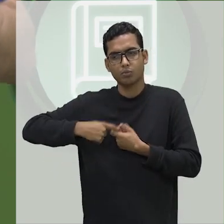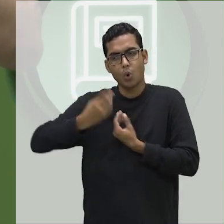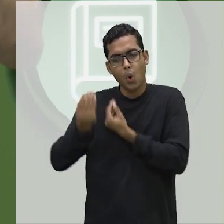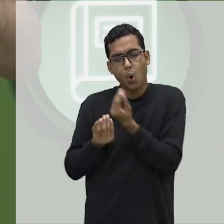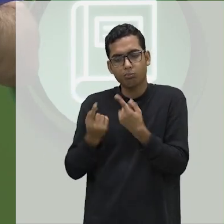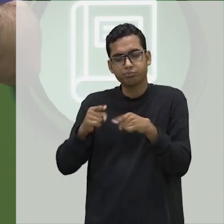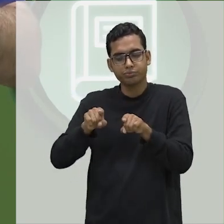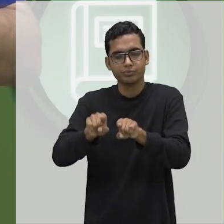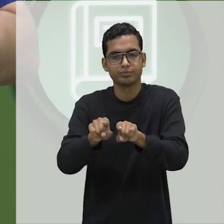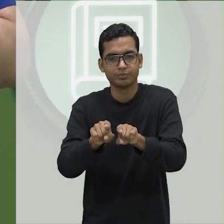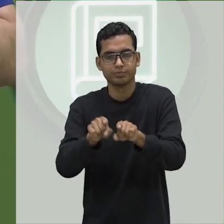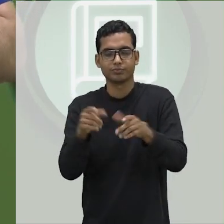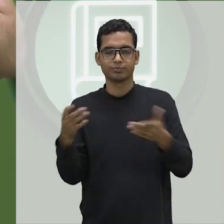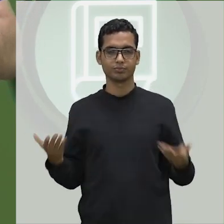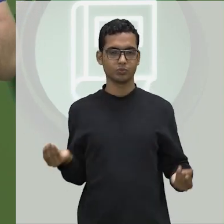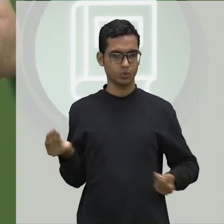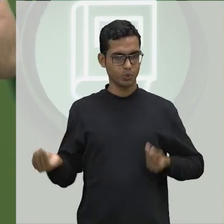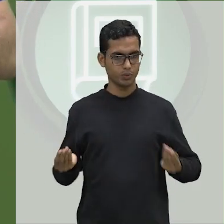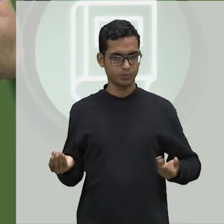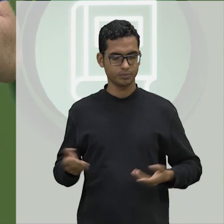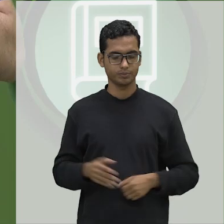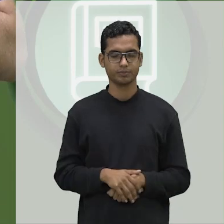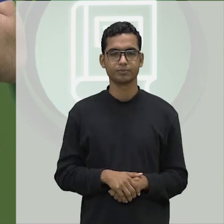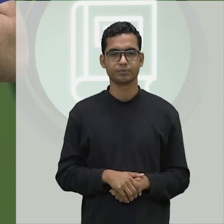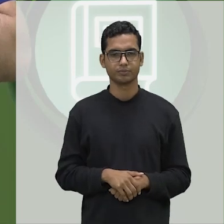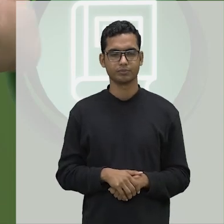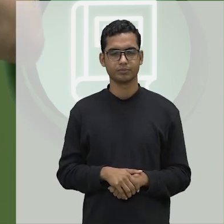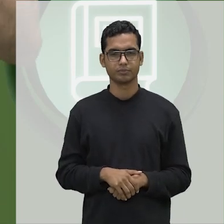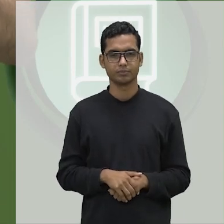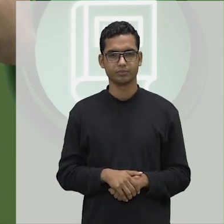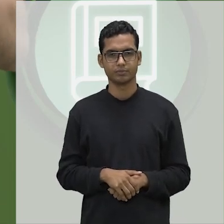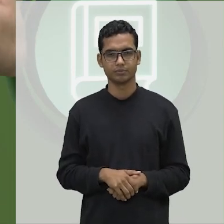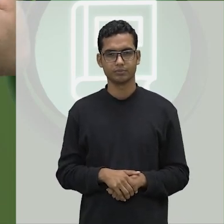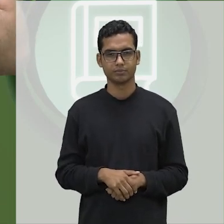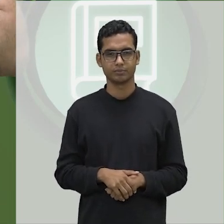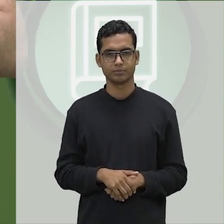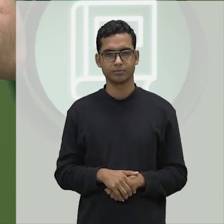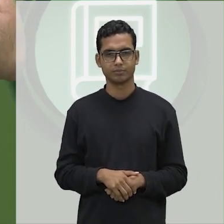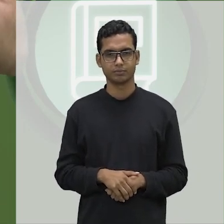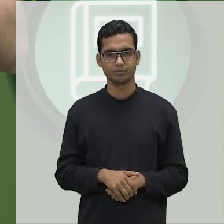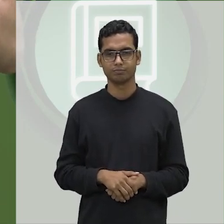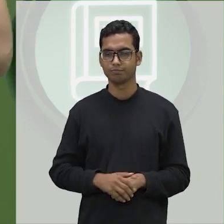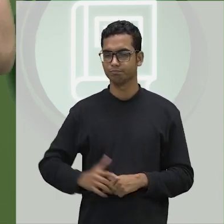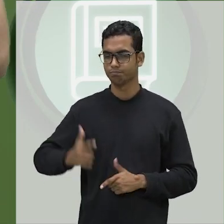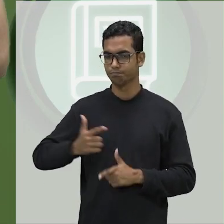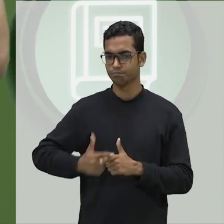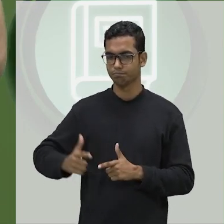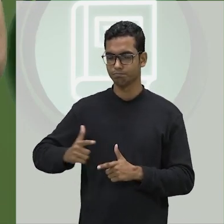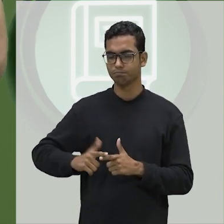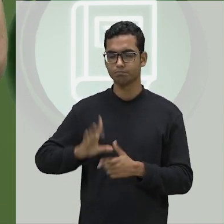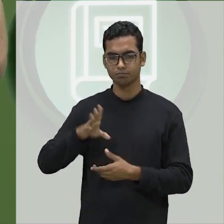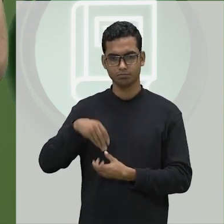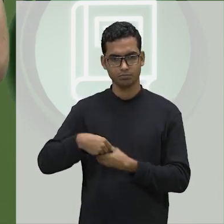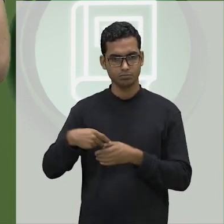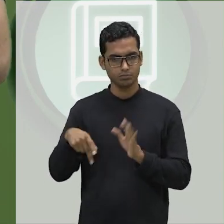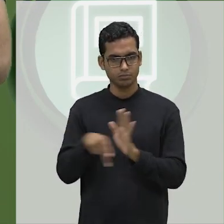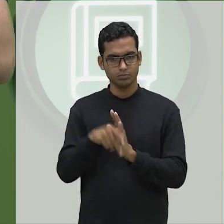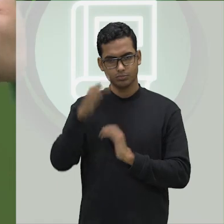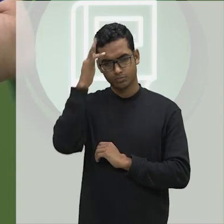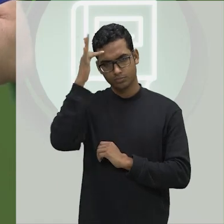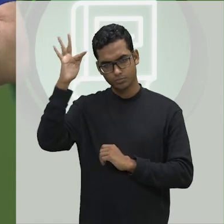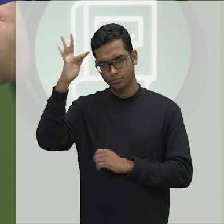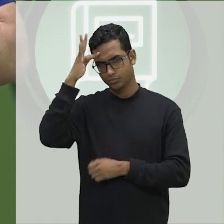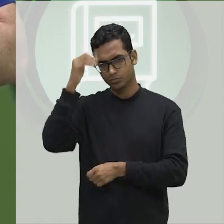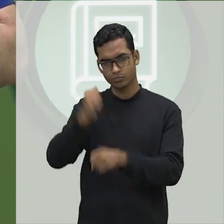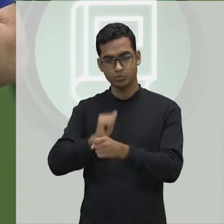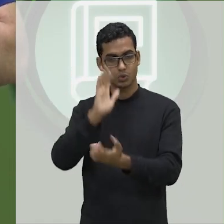são irreversíveis e reversíveis? Tudo bem? Isso é mais um problema aí da filosofia da física. E nós